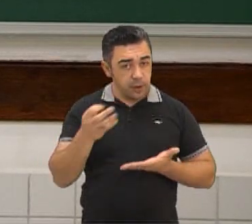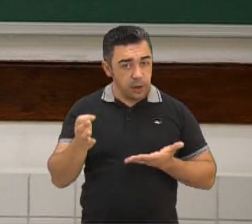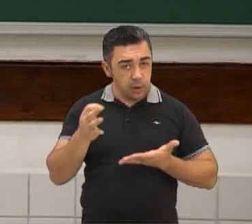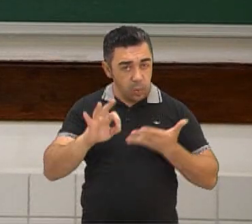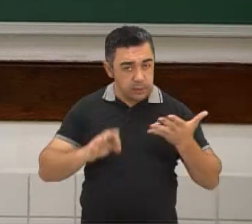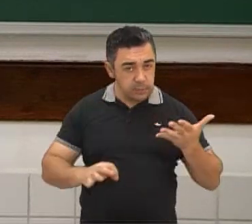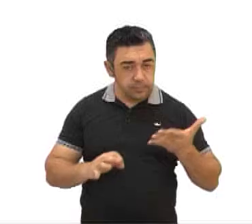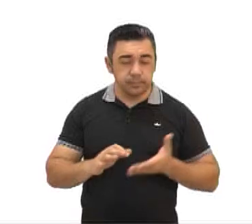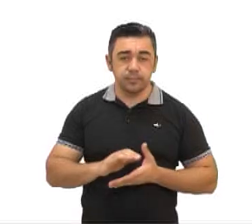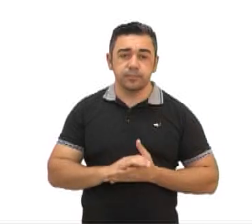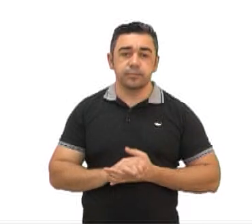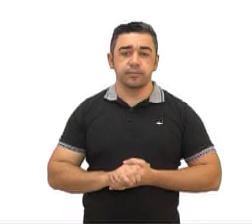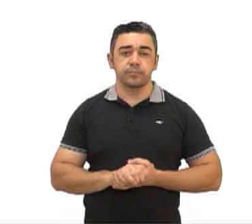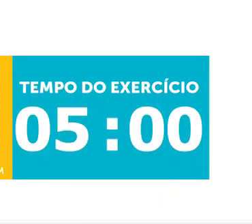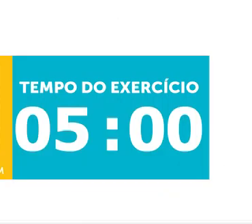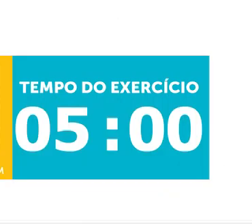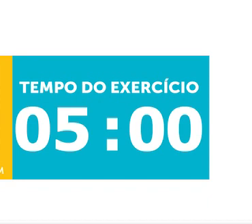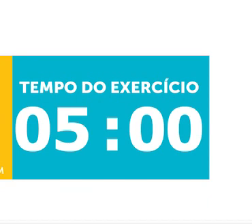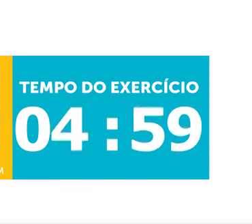do nosso exercício.